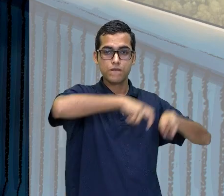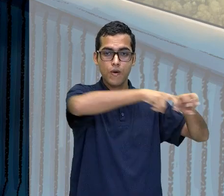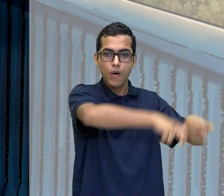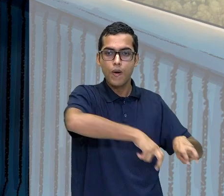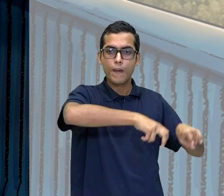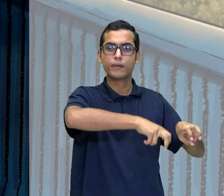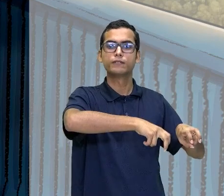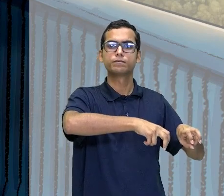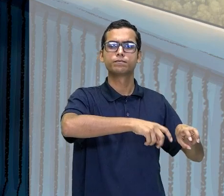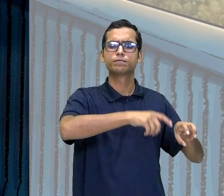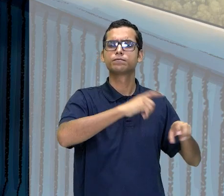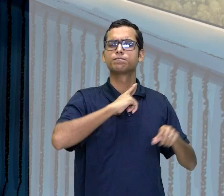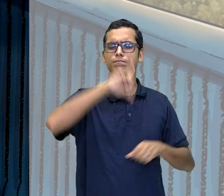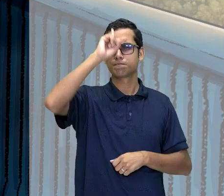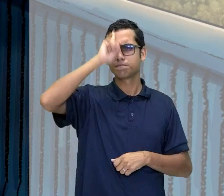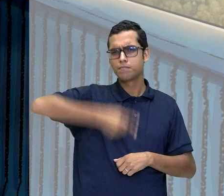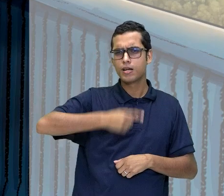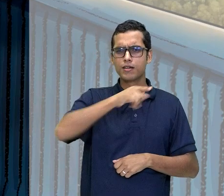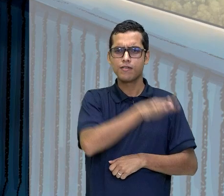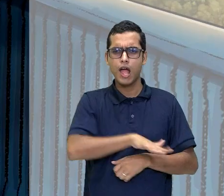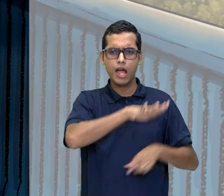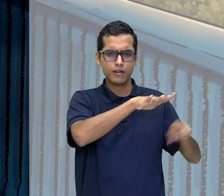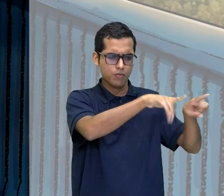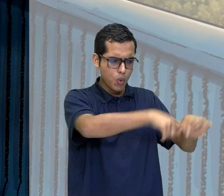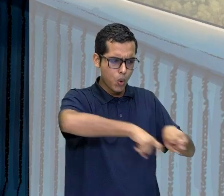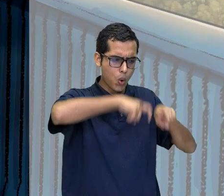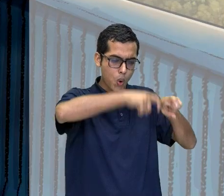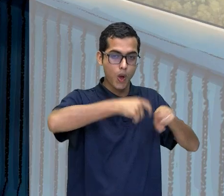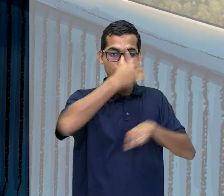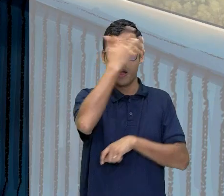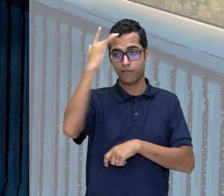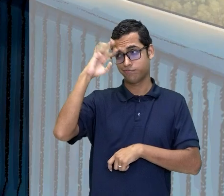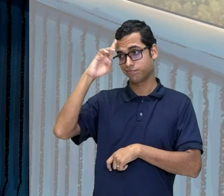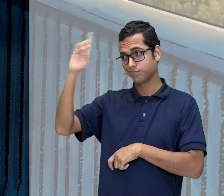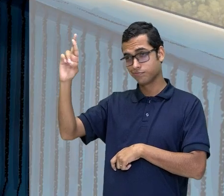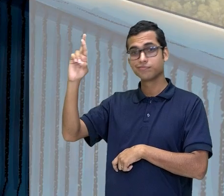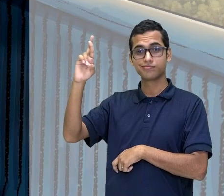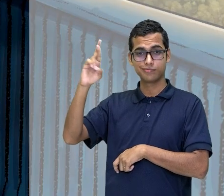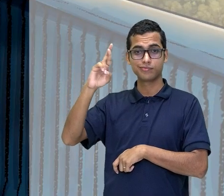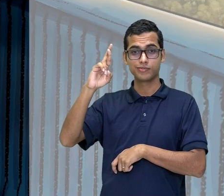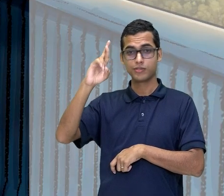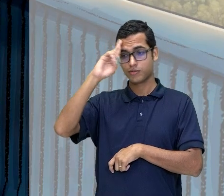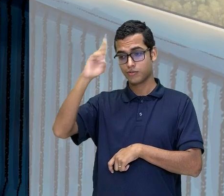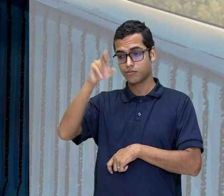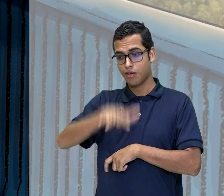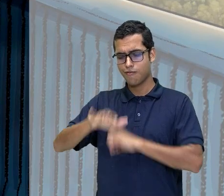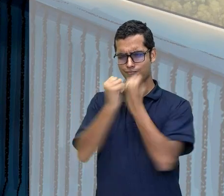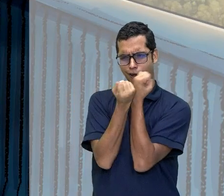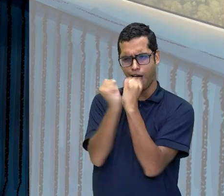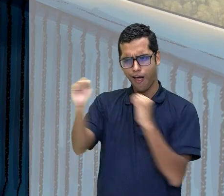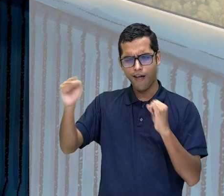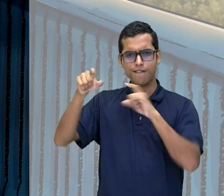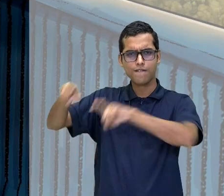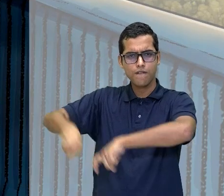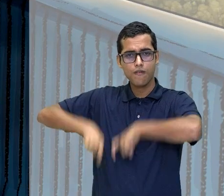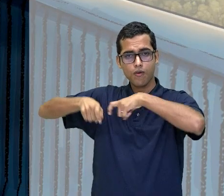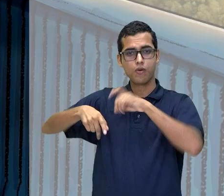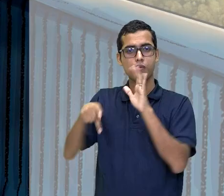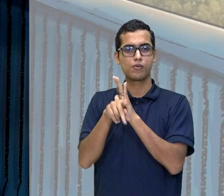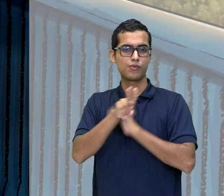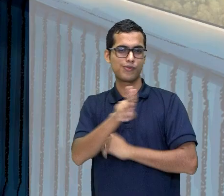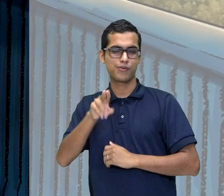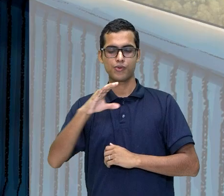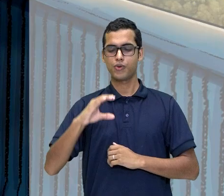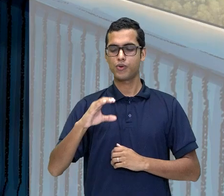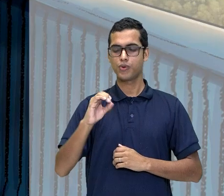quem mandava na zona rural eram os grandes fazendeiros, os chamados coronéis. Lembram lá,